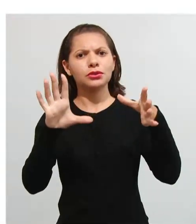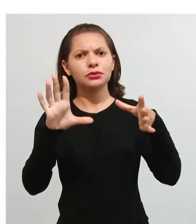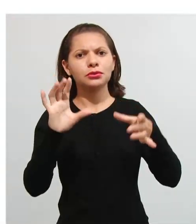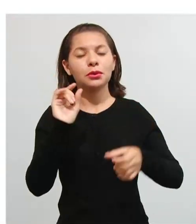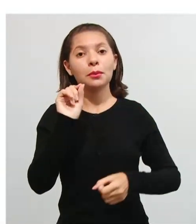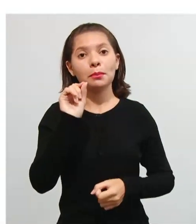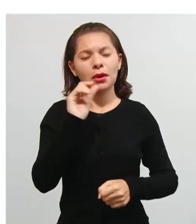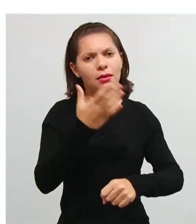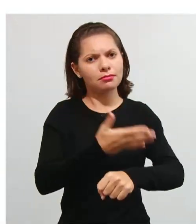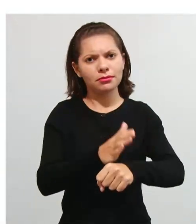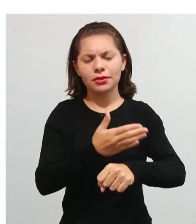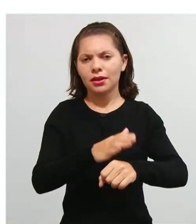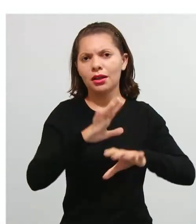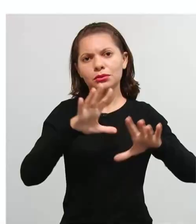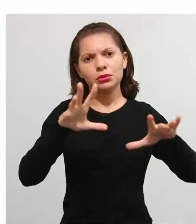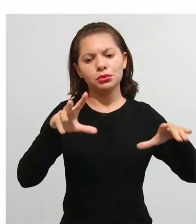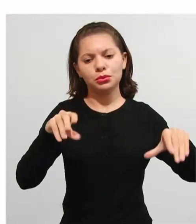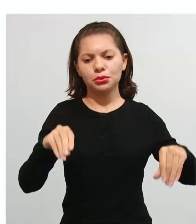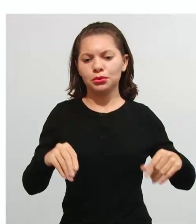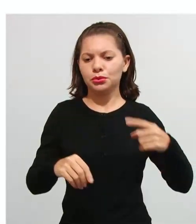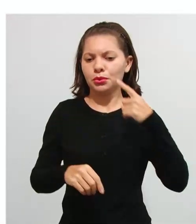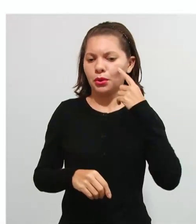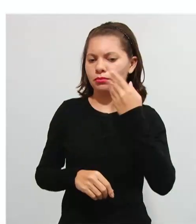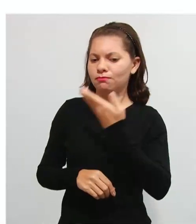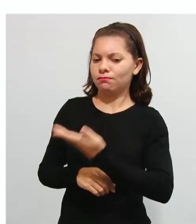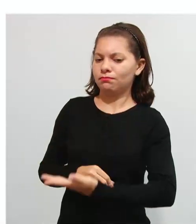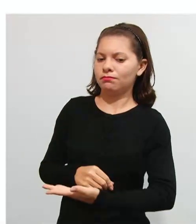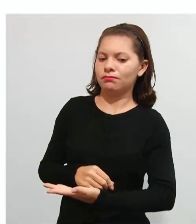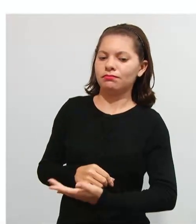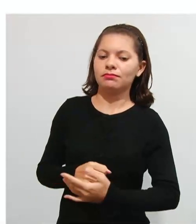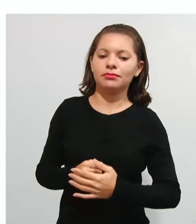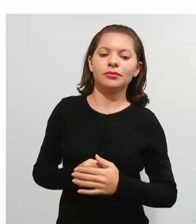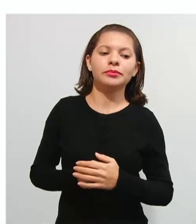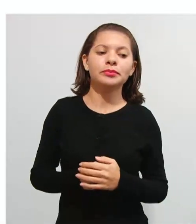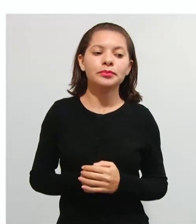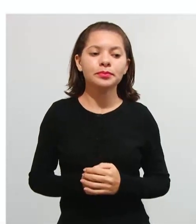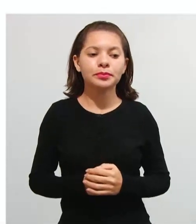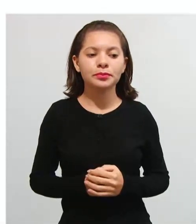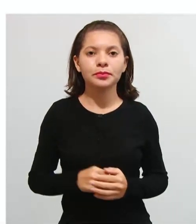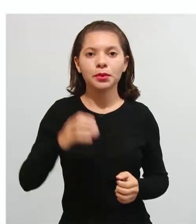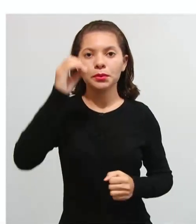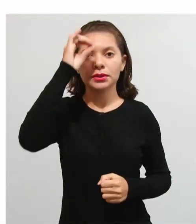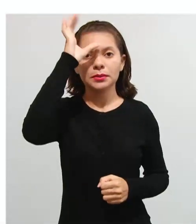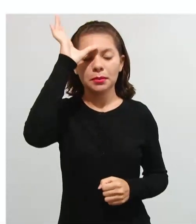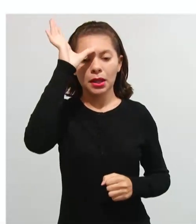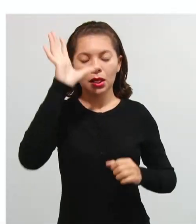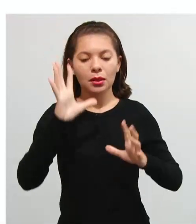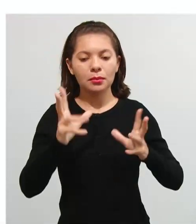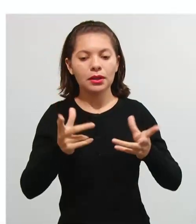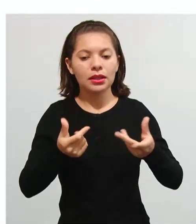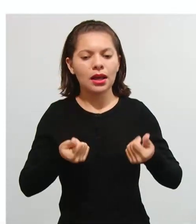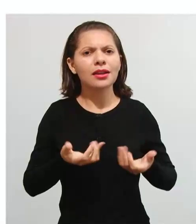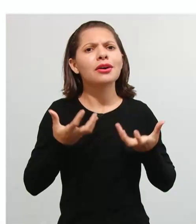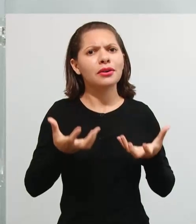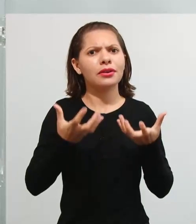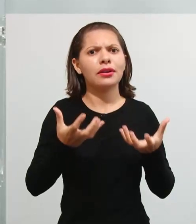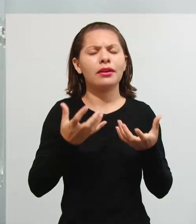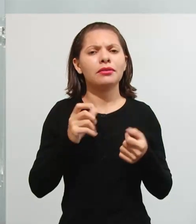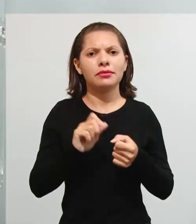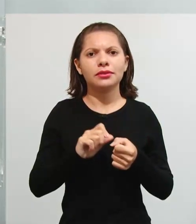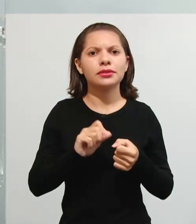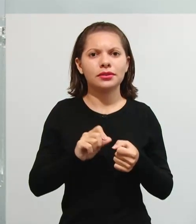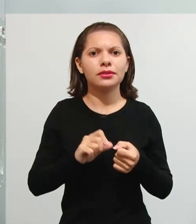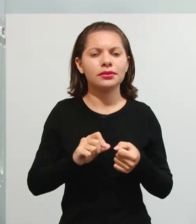para aplicar tudo isso, né, esse conhecimento e essas habilidades nas atitudes, é querer fazer a coisa